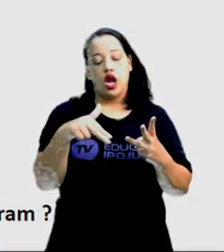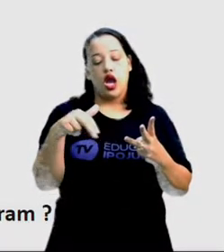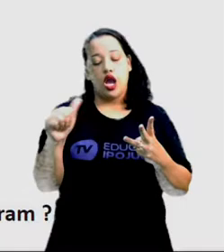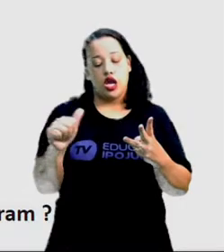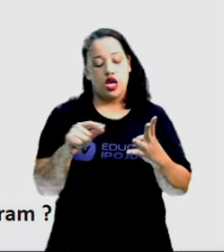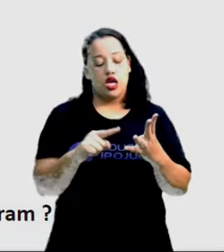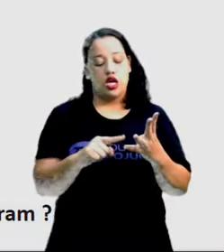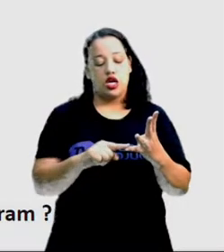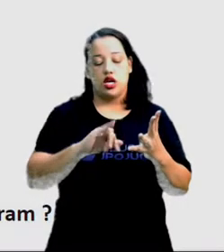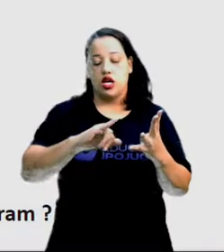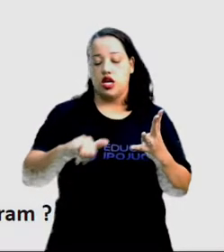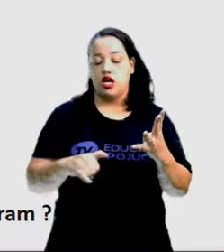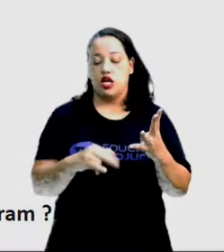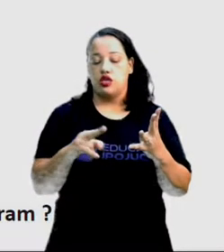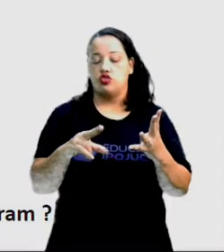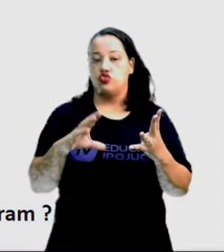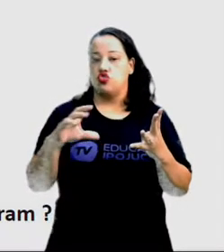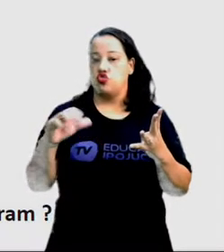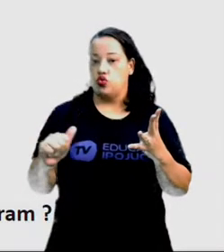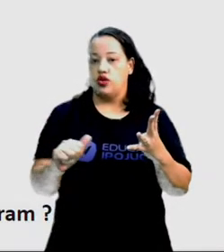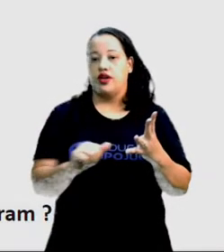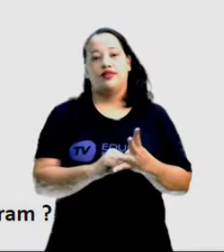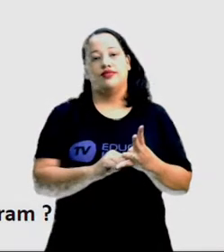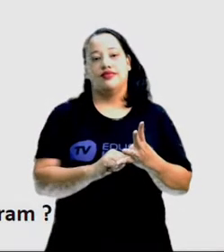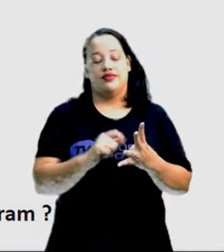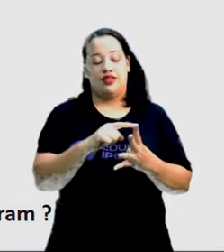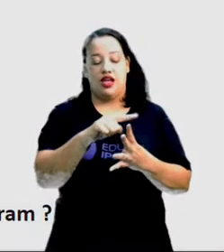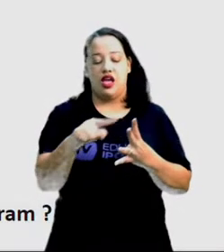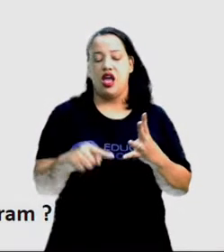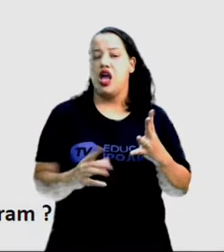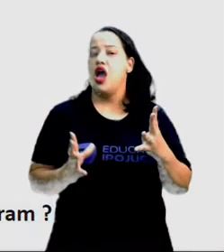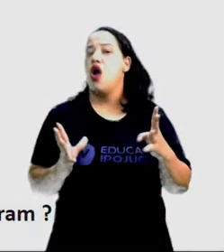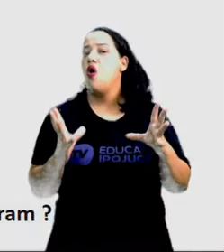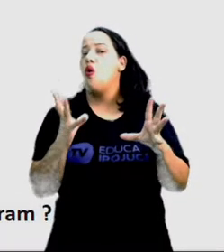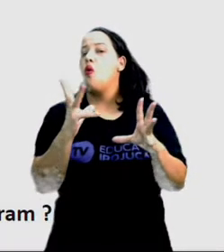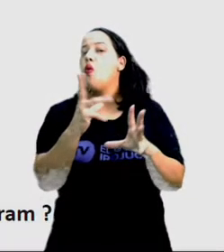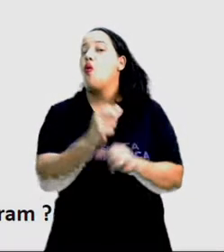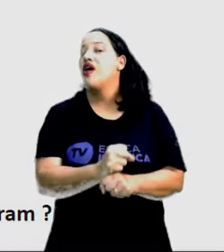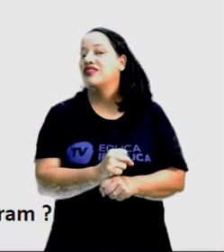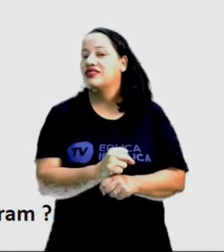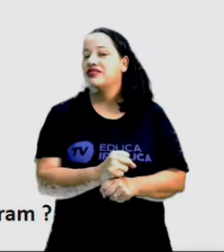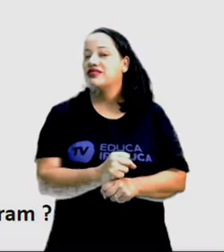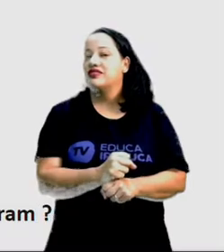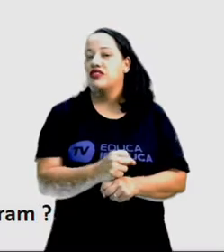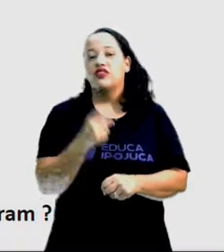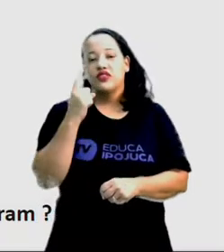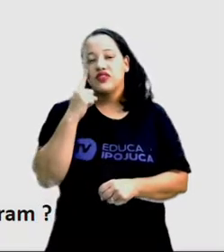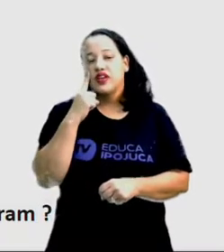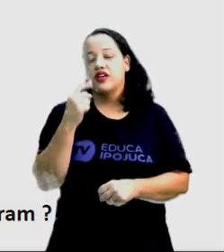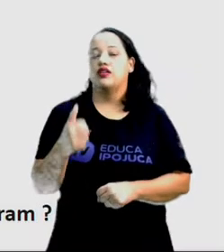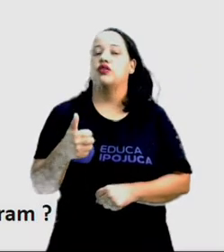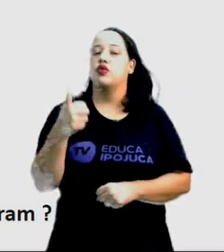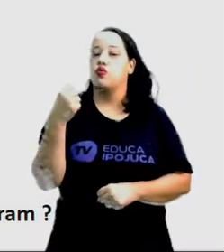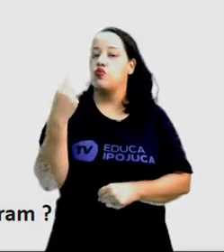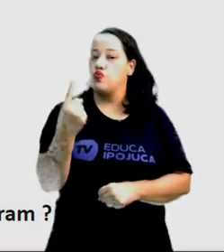Juca. Quantas crianças há aqui na cena? Vamos contar comigo?